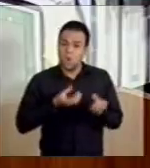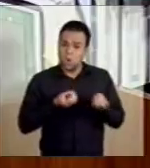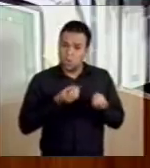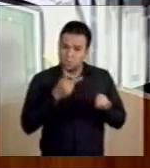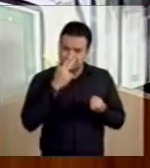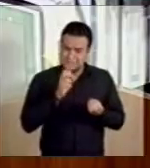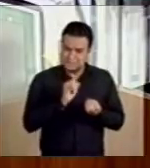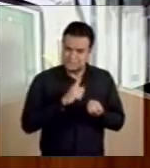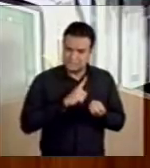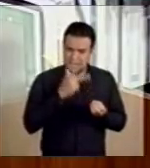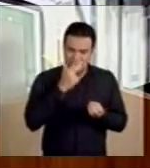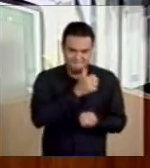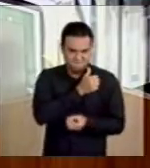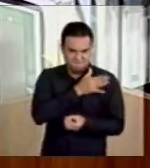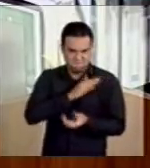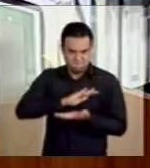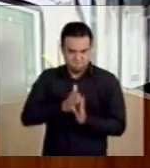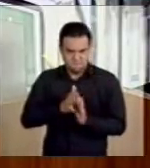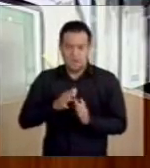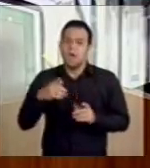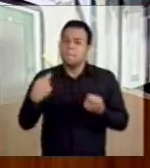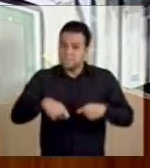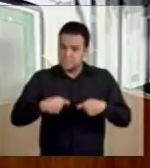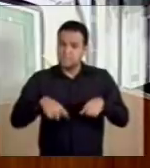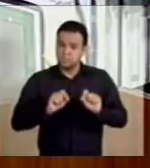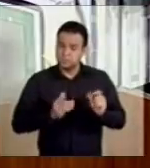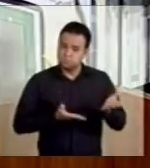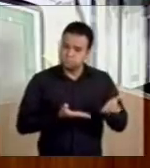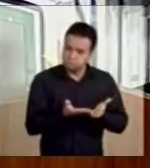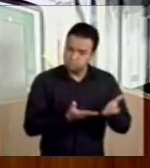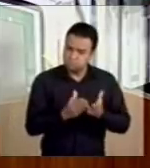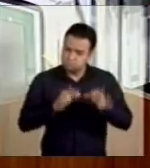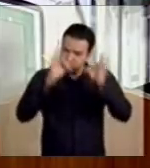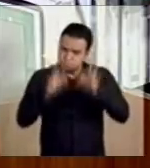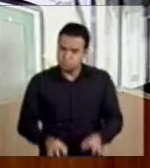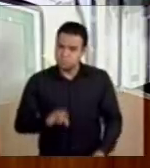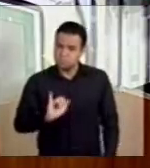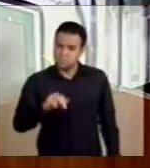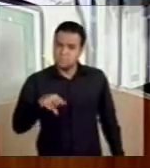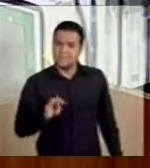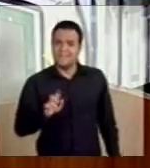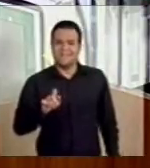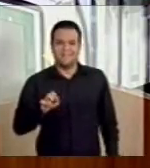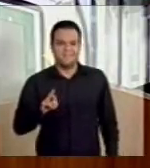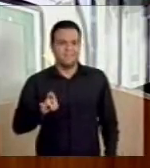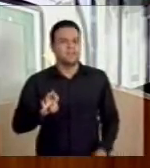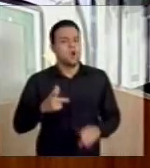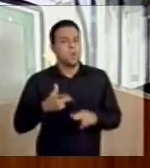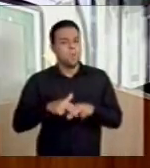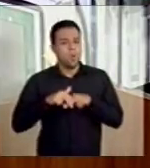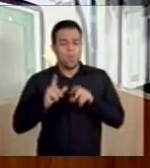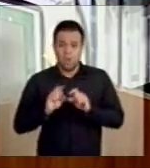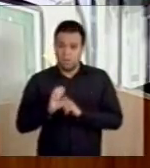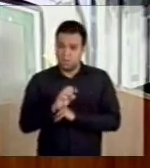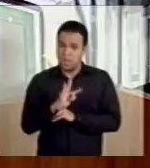discriminatório, velar pela integridade dessa proclamação, pois, em assim agindo, o